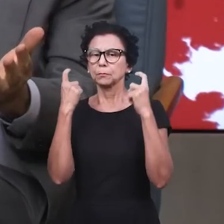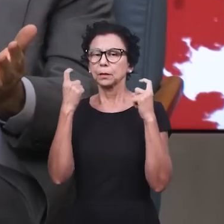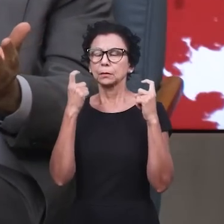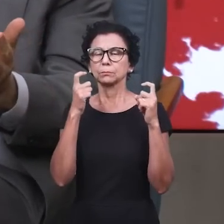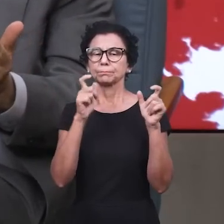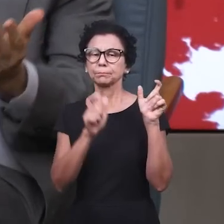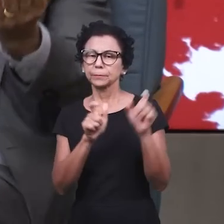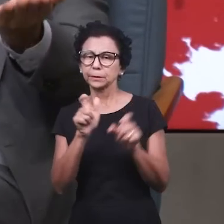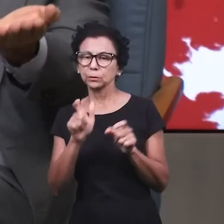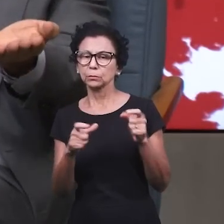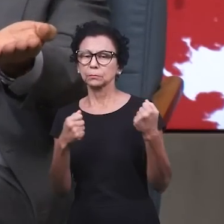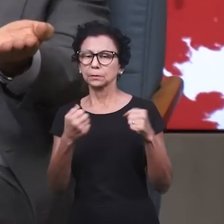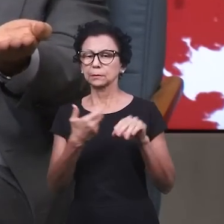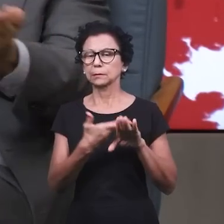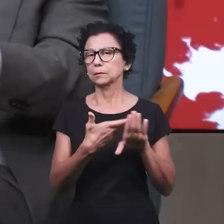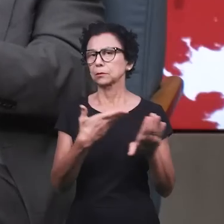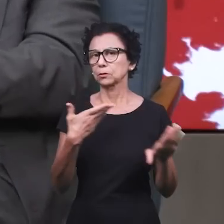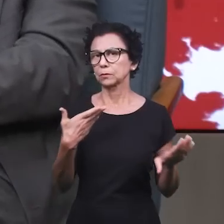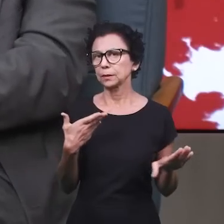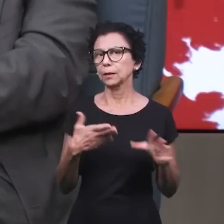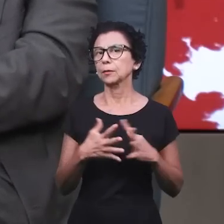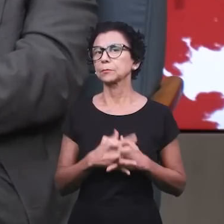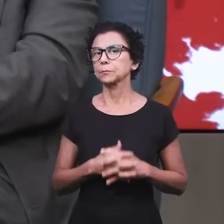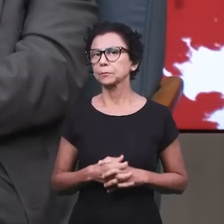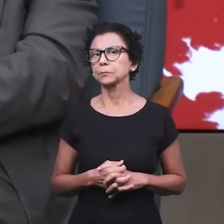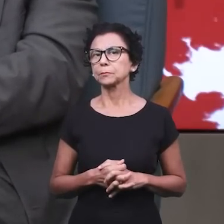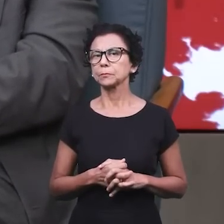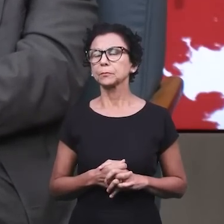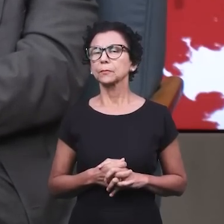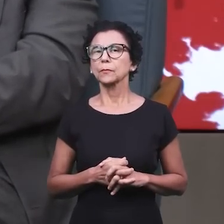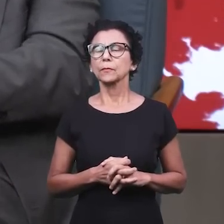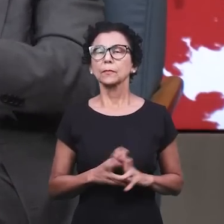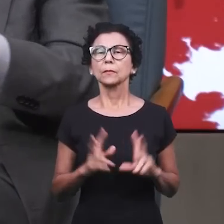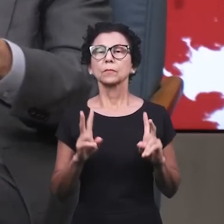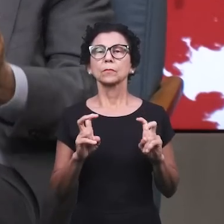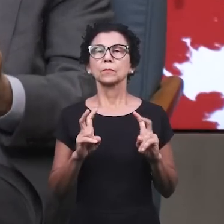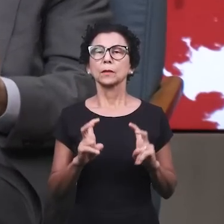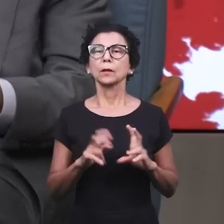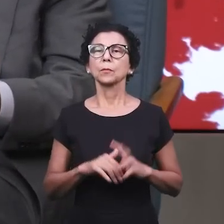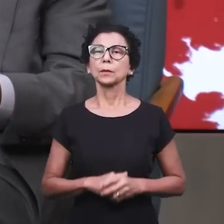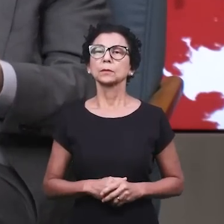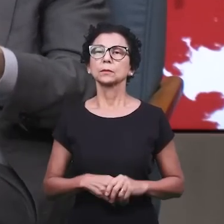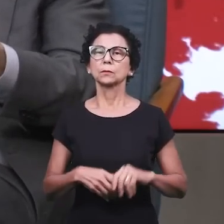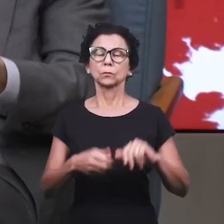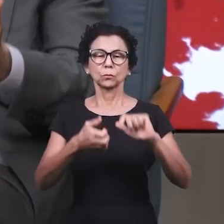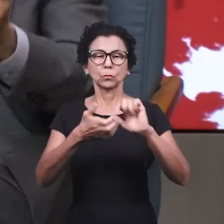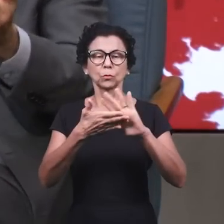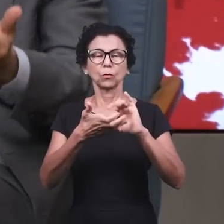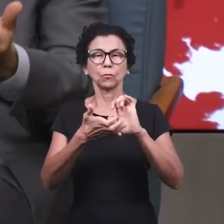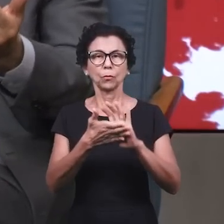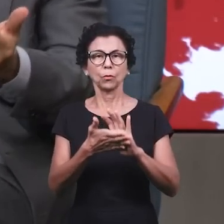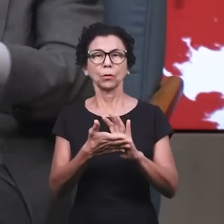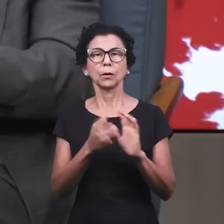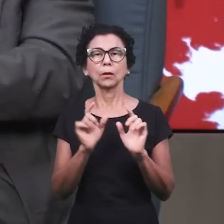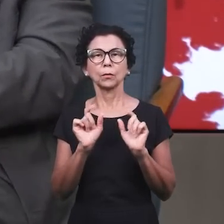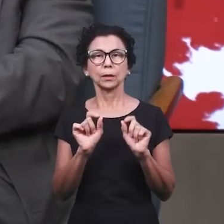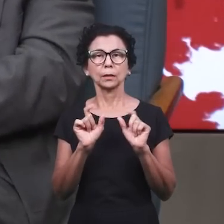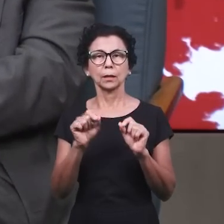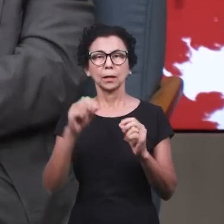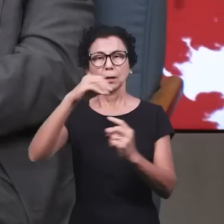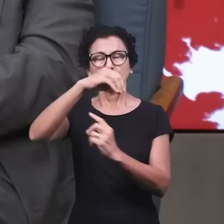eu disse a princípio, e esse é o tema que nós estamos abordando aqui, o louvor é um recurso da